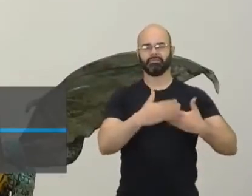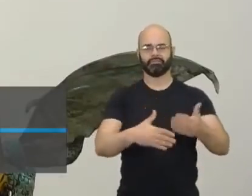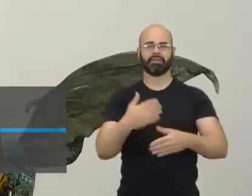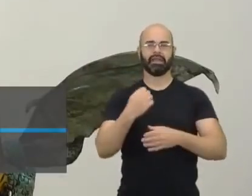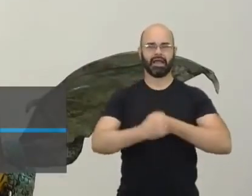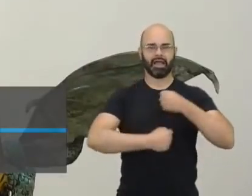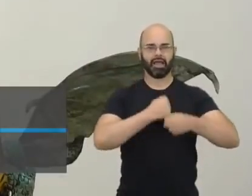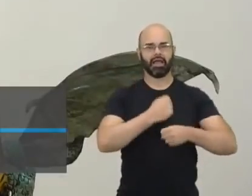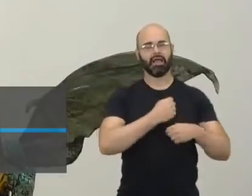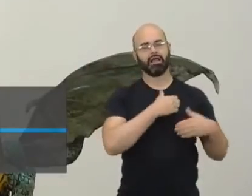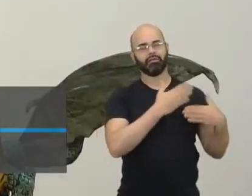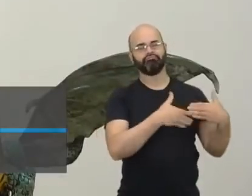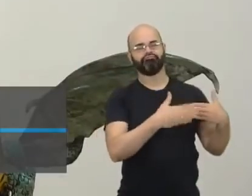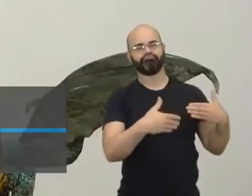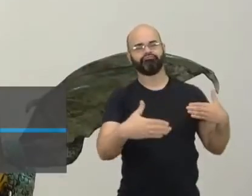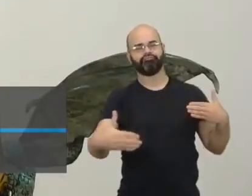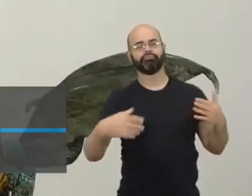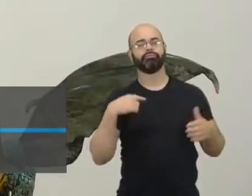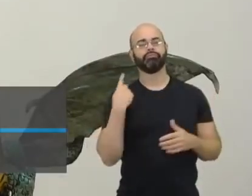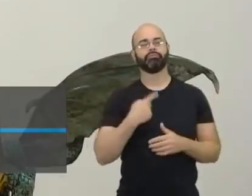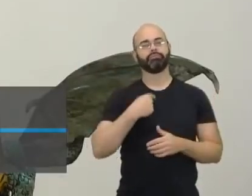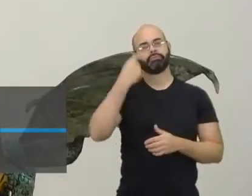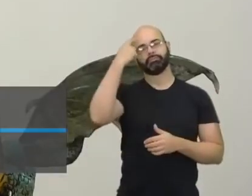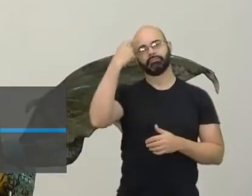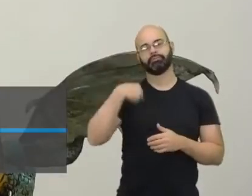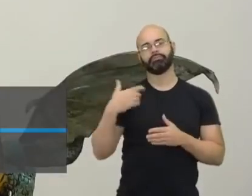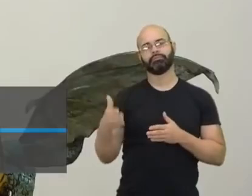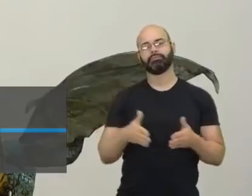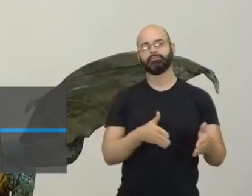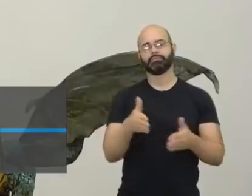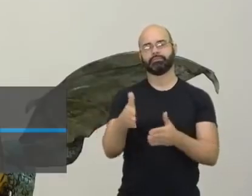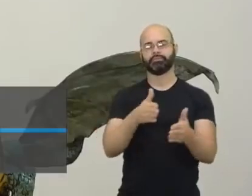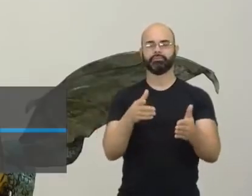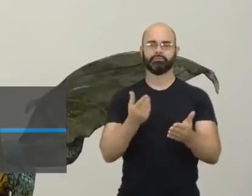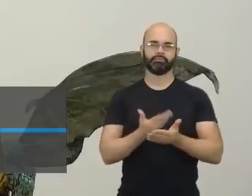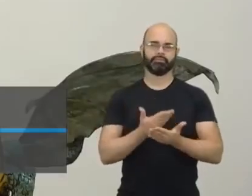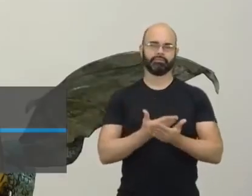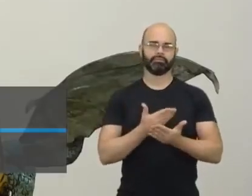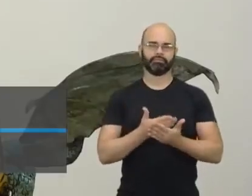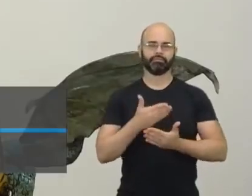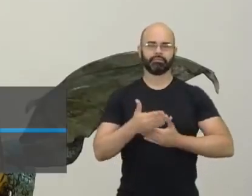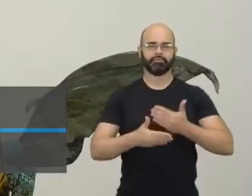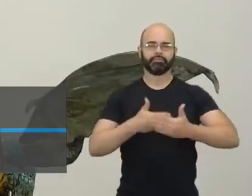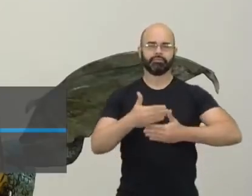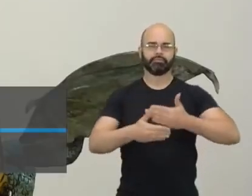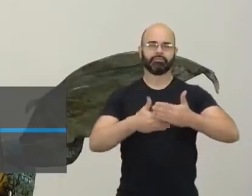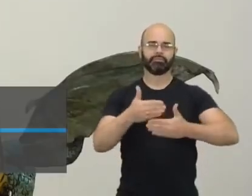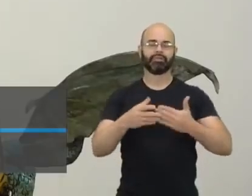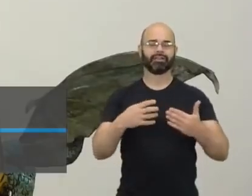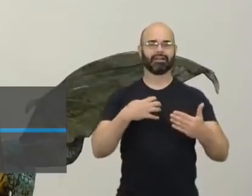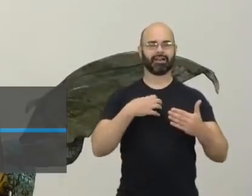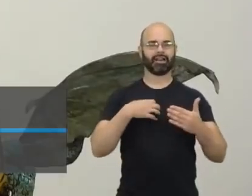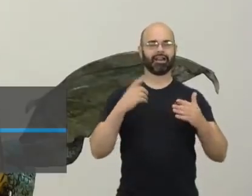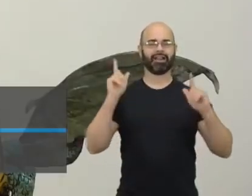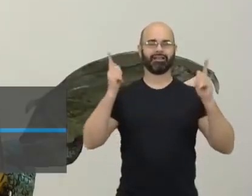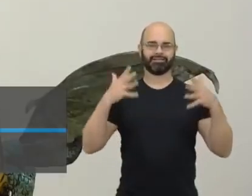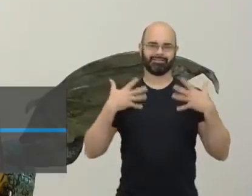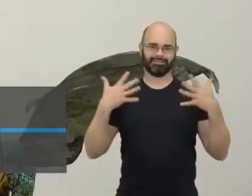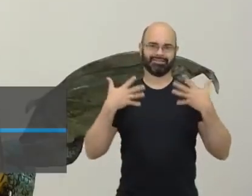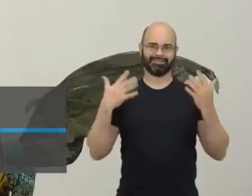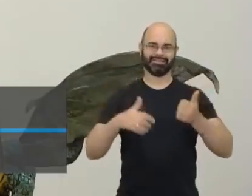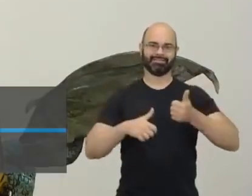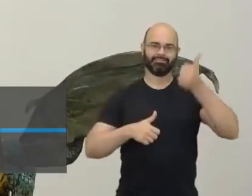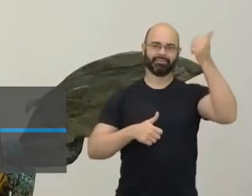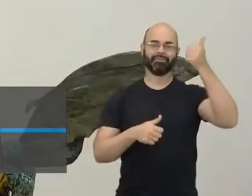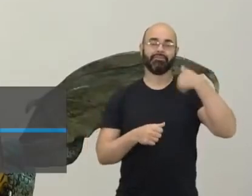mostrando possibilidades de construir uma jornada, um cotidiano, né, de estudos, de uma forma mais divertida, sempre